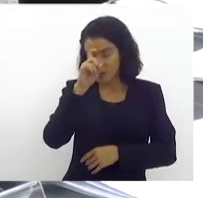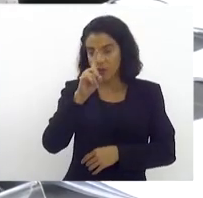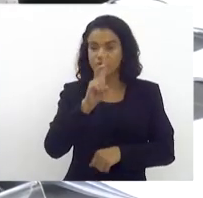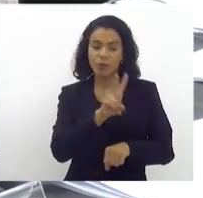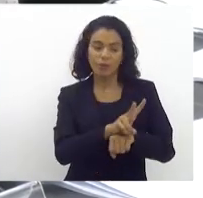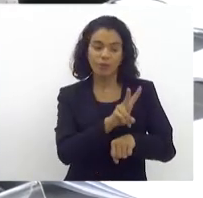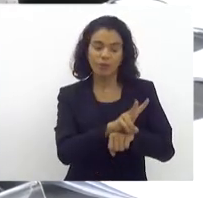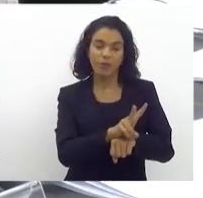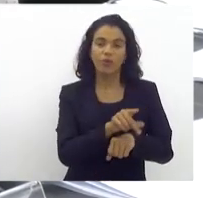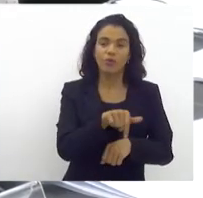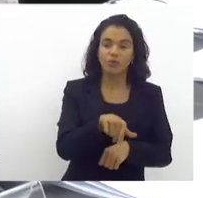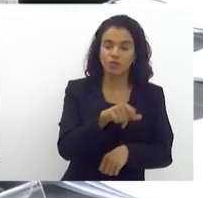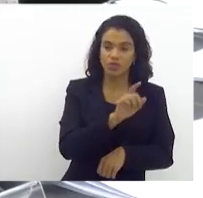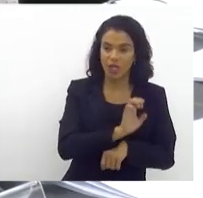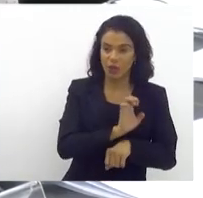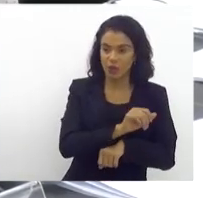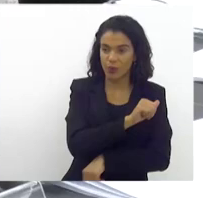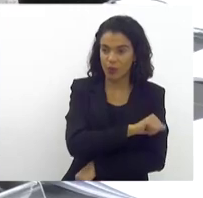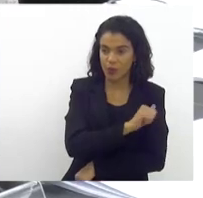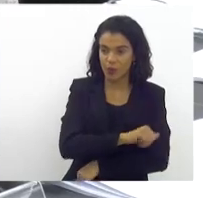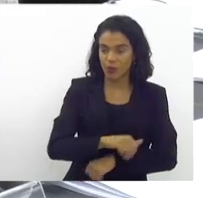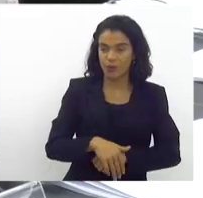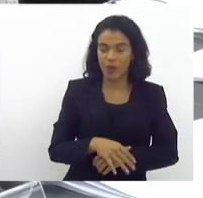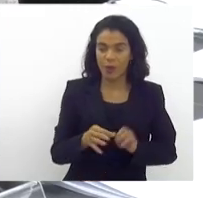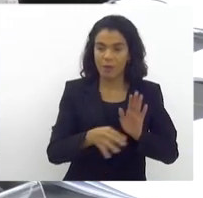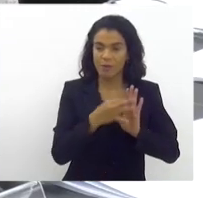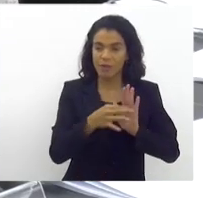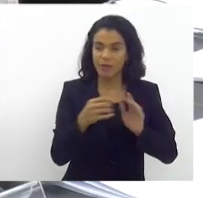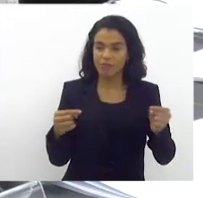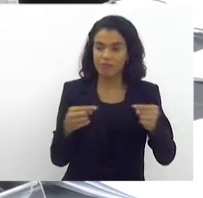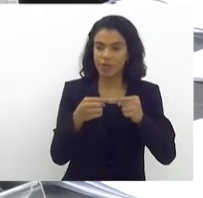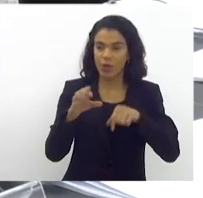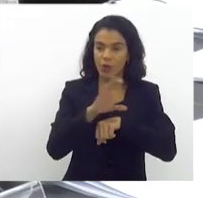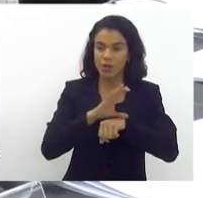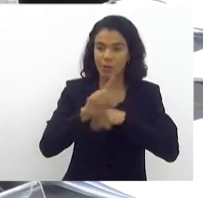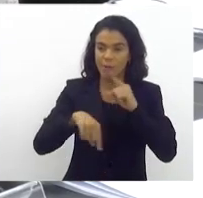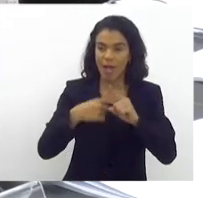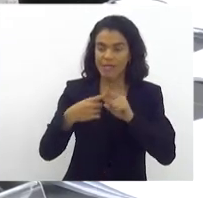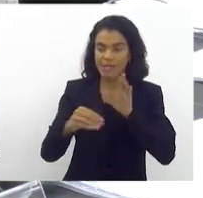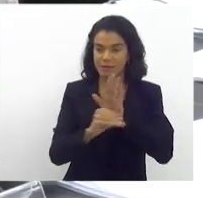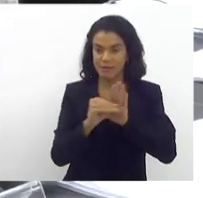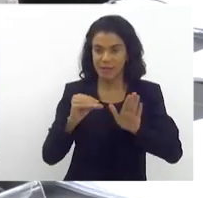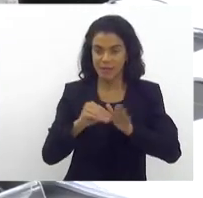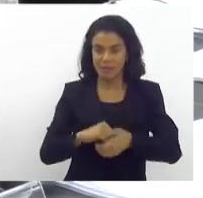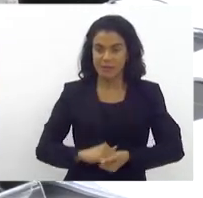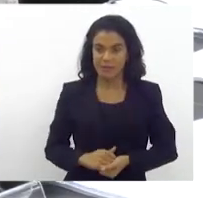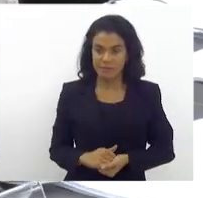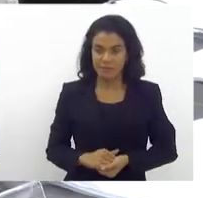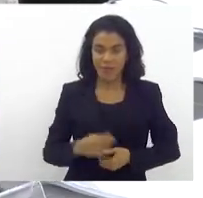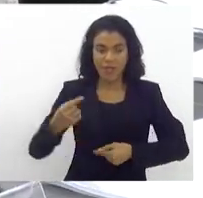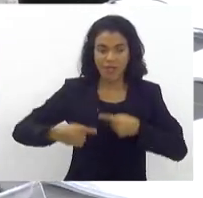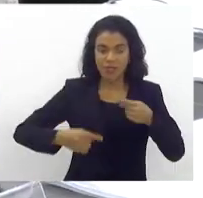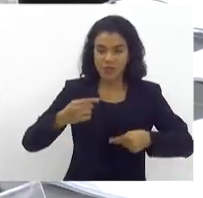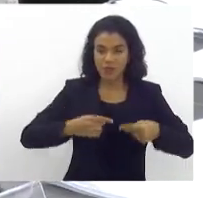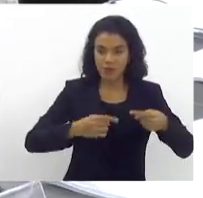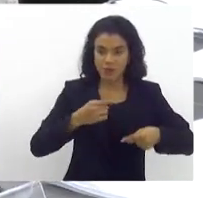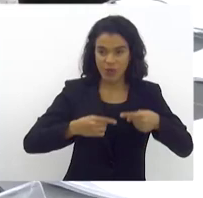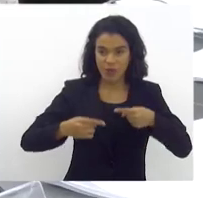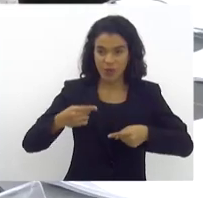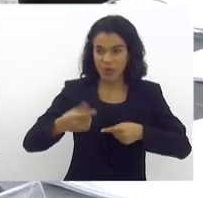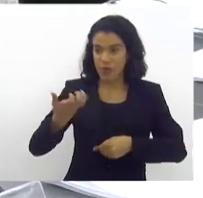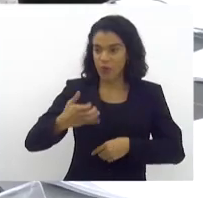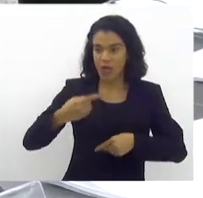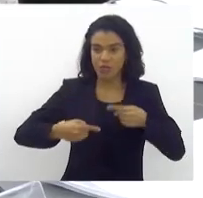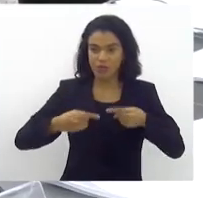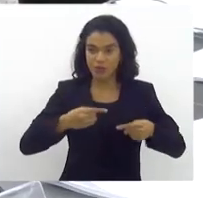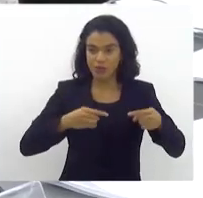custódia do Estado no âmbito do Estado do Rio de Janeiro. Parecer é pela constitucionalidade com emendas. Em discussão. Não